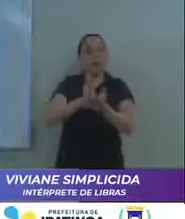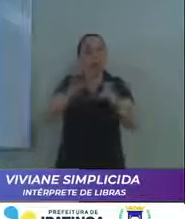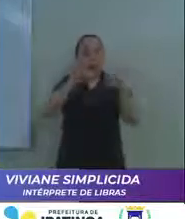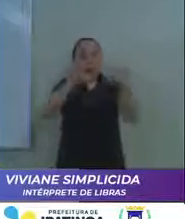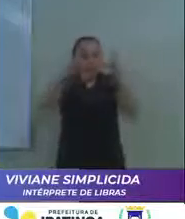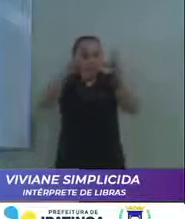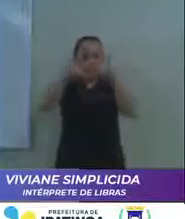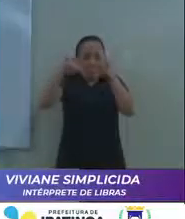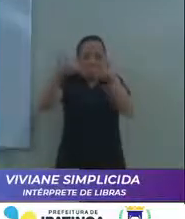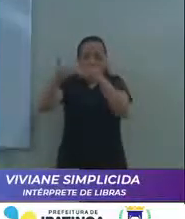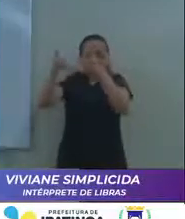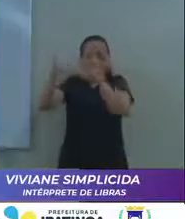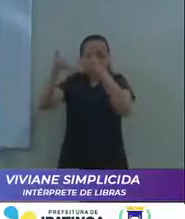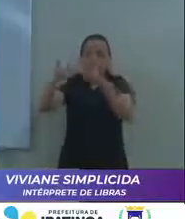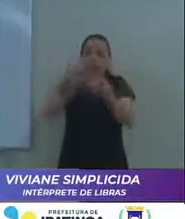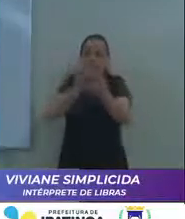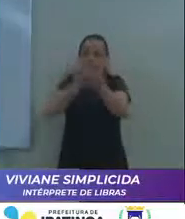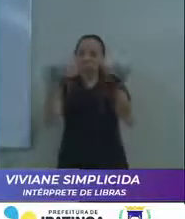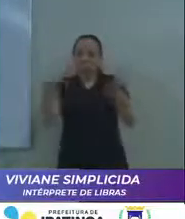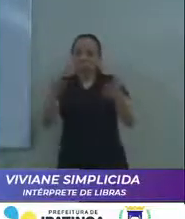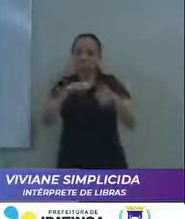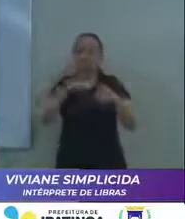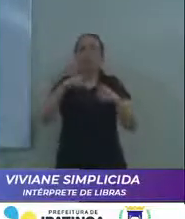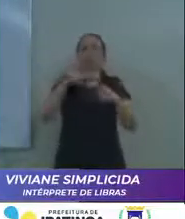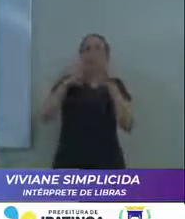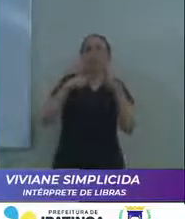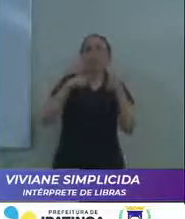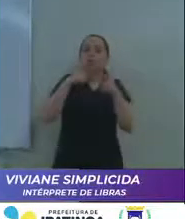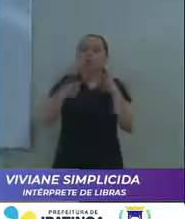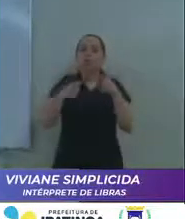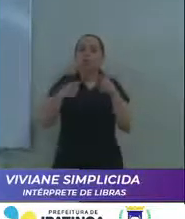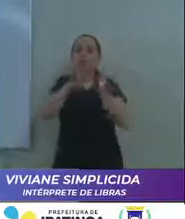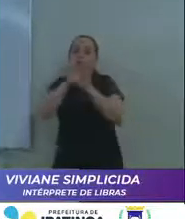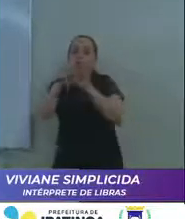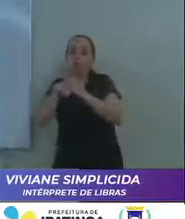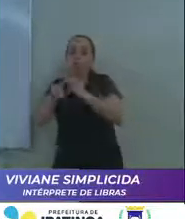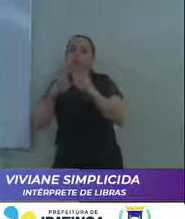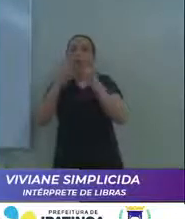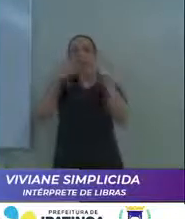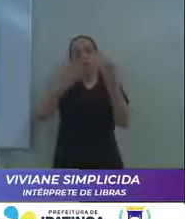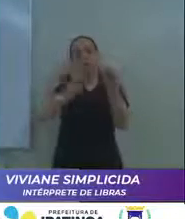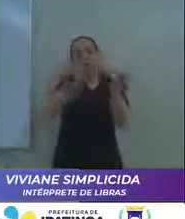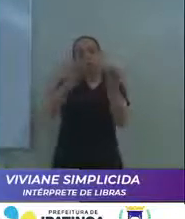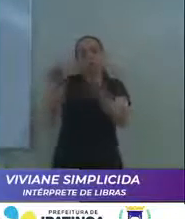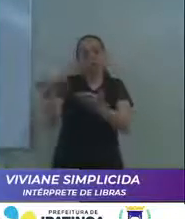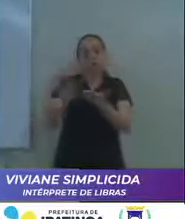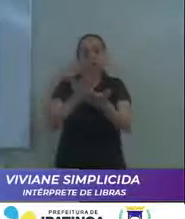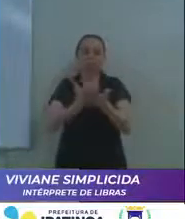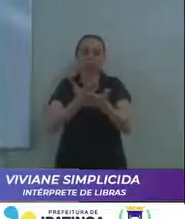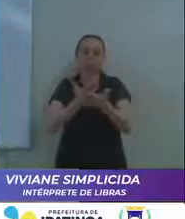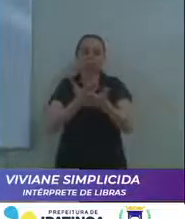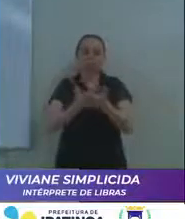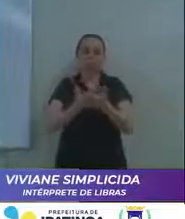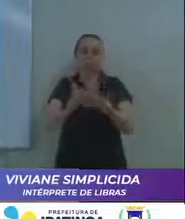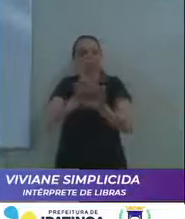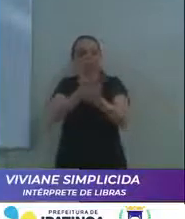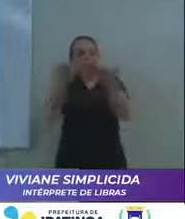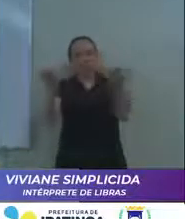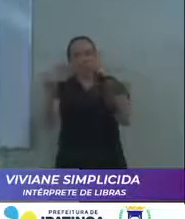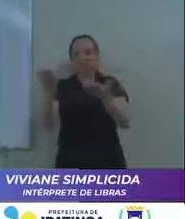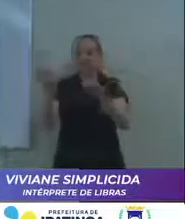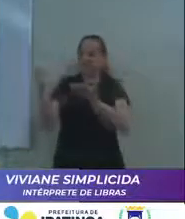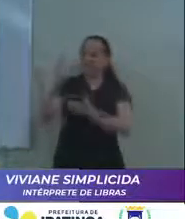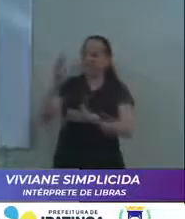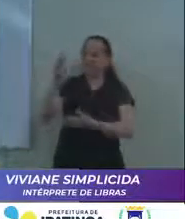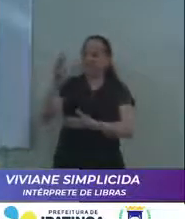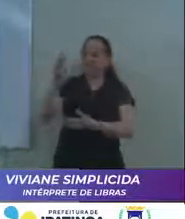da Lorena, o chat está aberto, tira suas dúvidas e tenha um bom momento de estudo. Tá? Agora é com você,